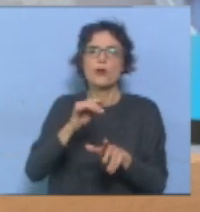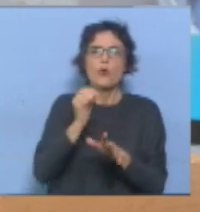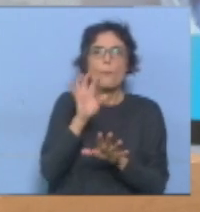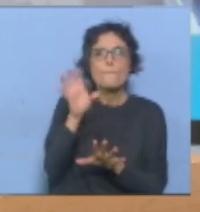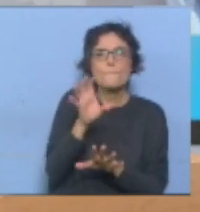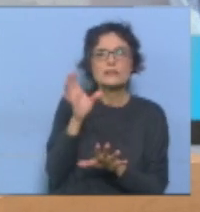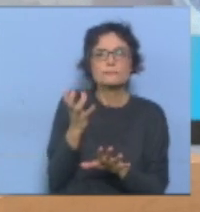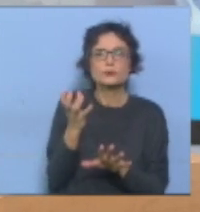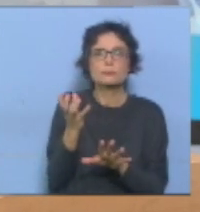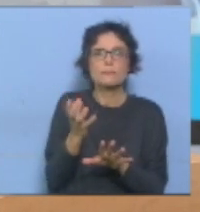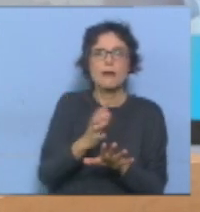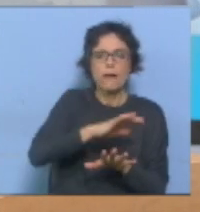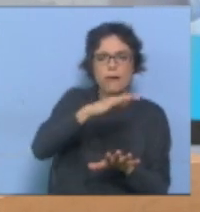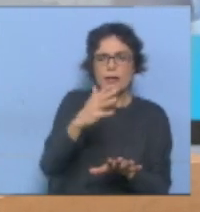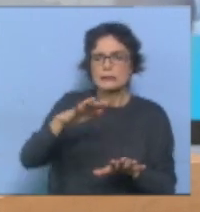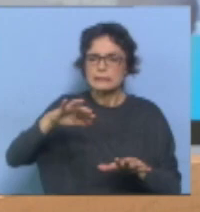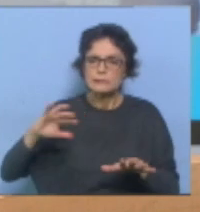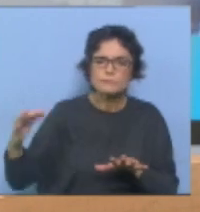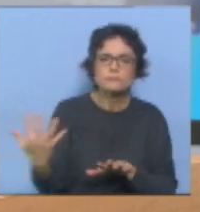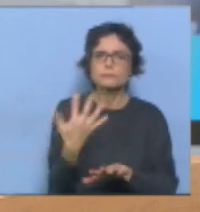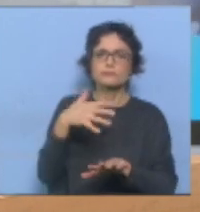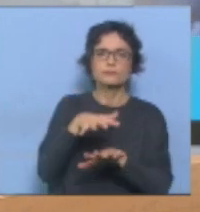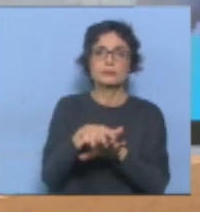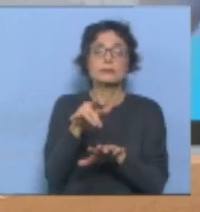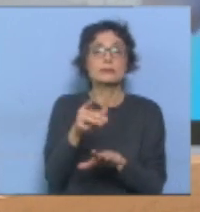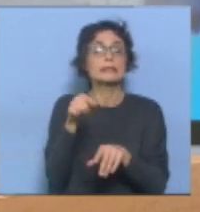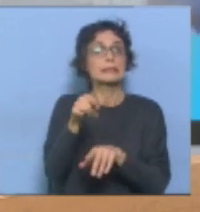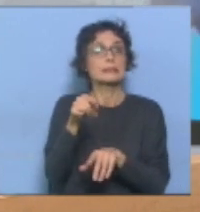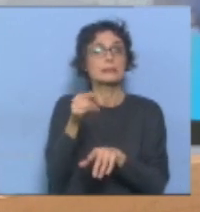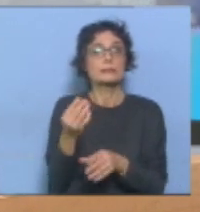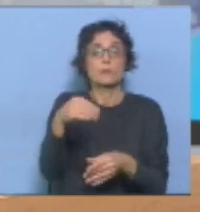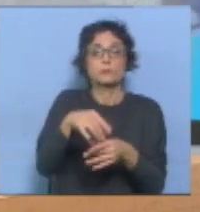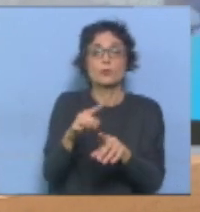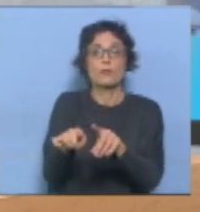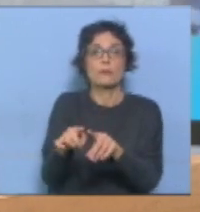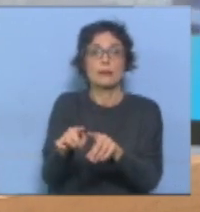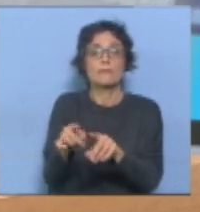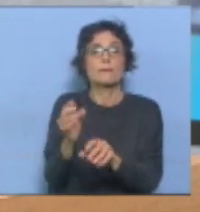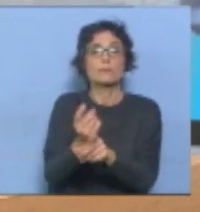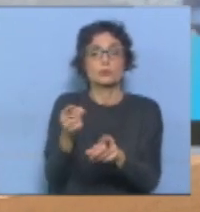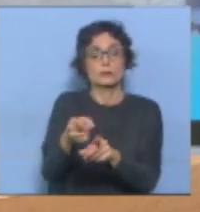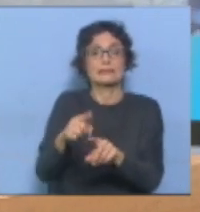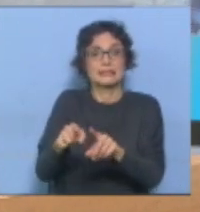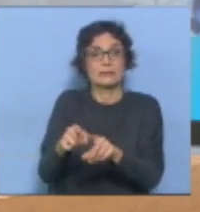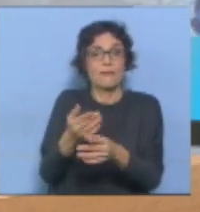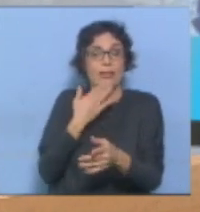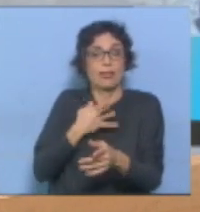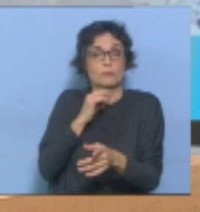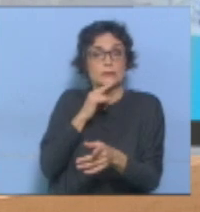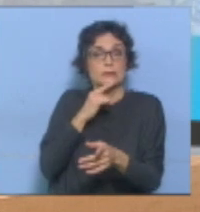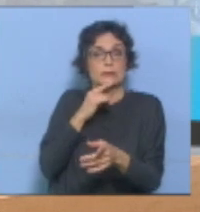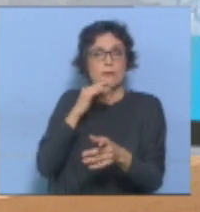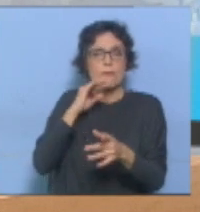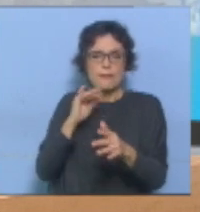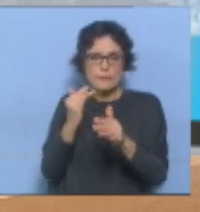E a diversidade abre o nosso coração, abre a nossa cabeça, mostra-nos coisas novas, permite-nos ir mais longe. Nós